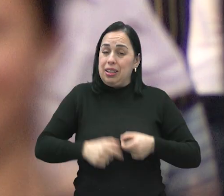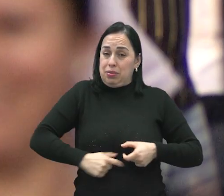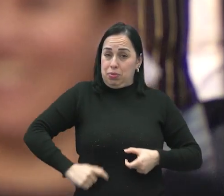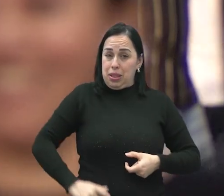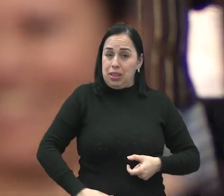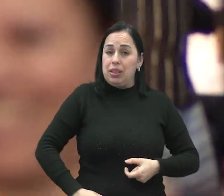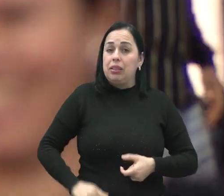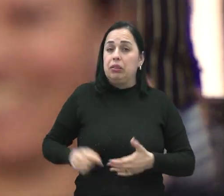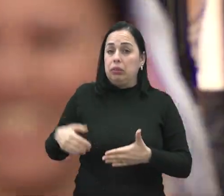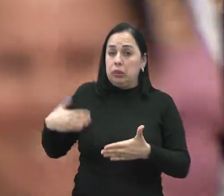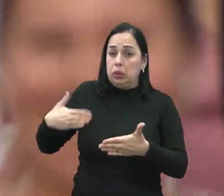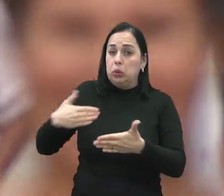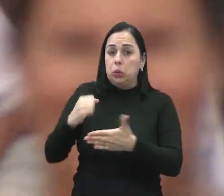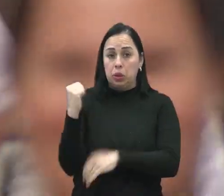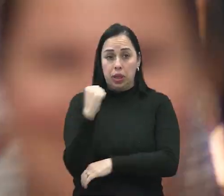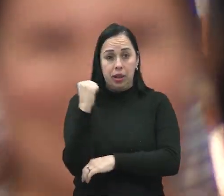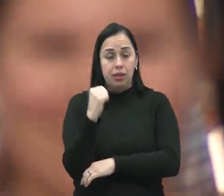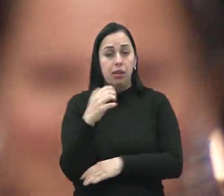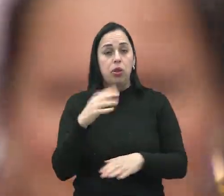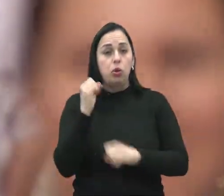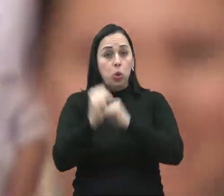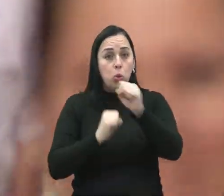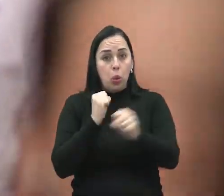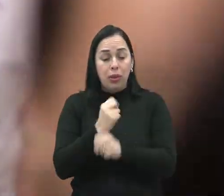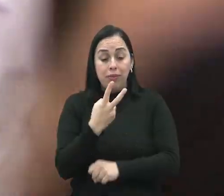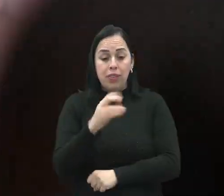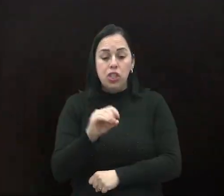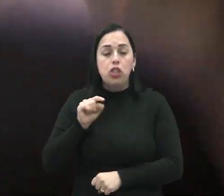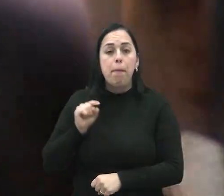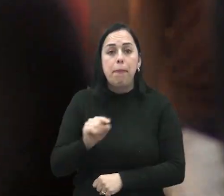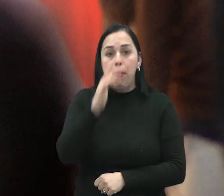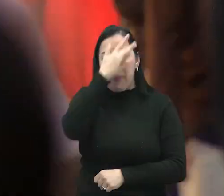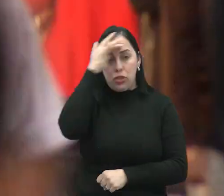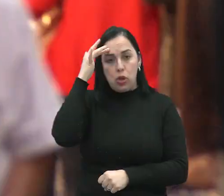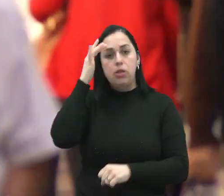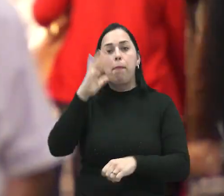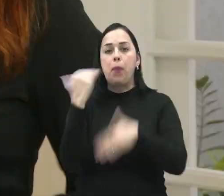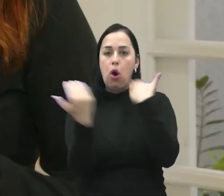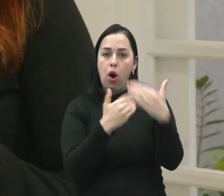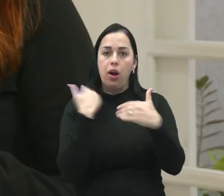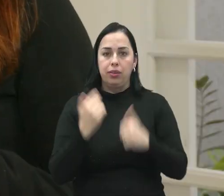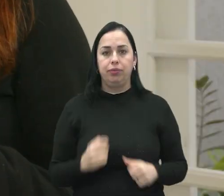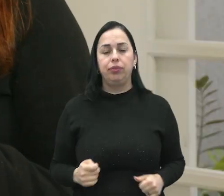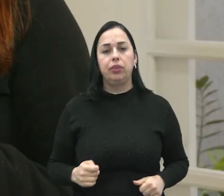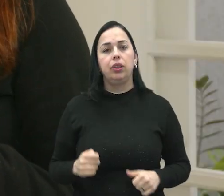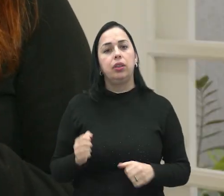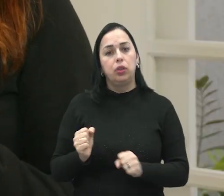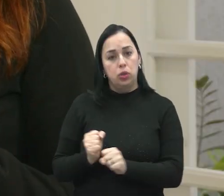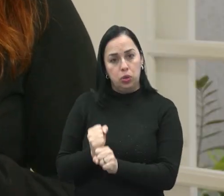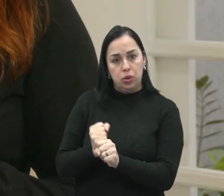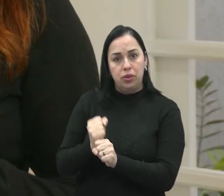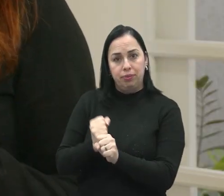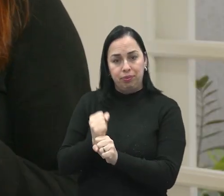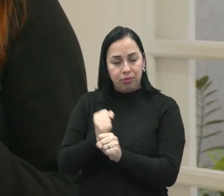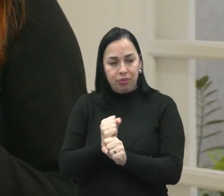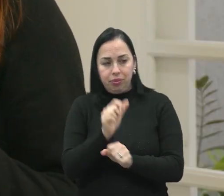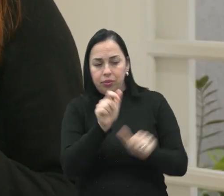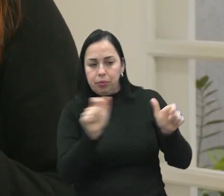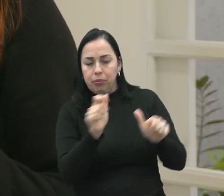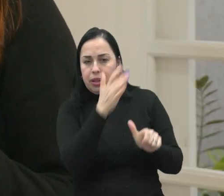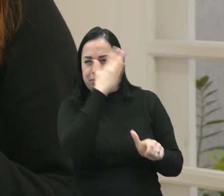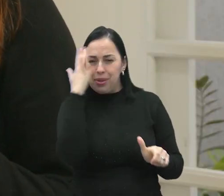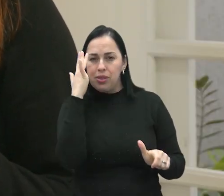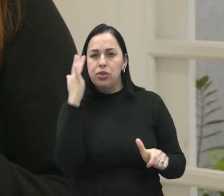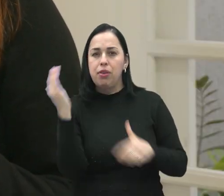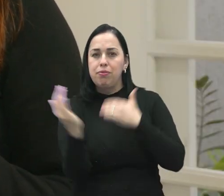intestino. Por ano, mais de 20 mil pessoas morrem no Brasil vítimas da doença. Nos últimos anos, o número de casos de